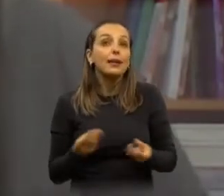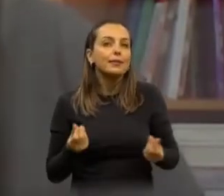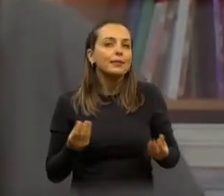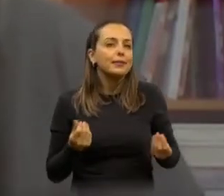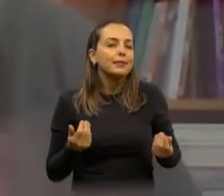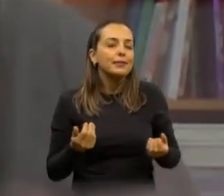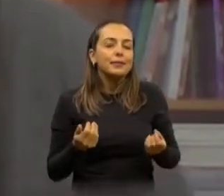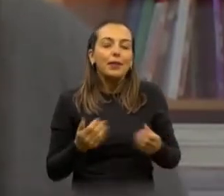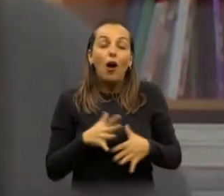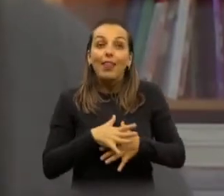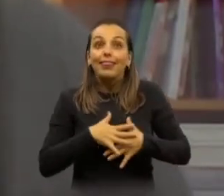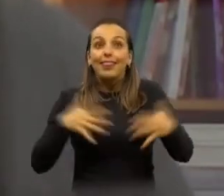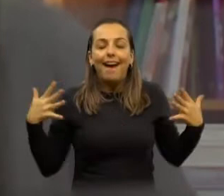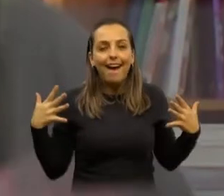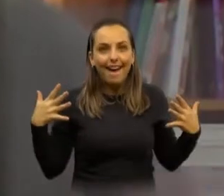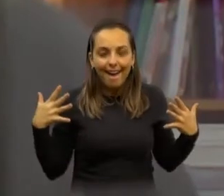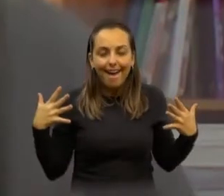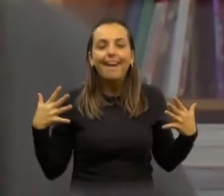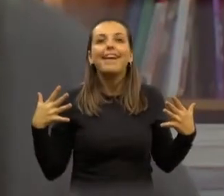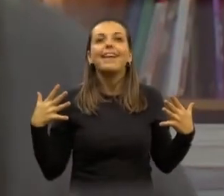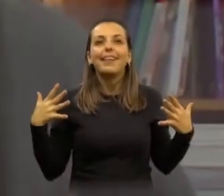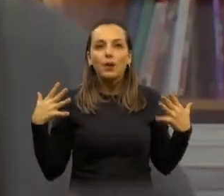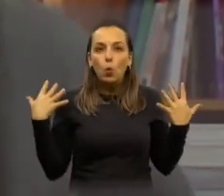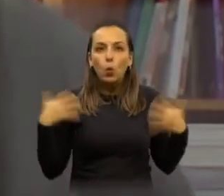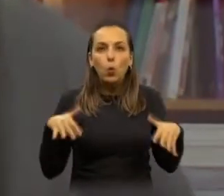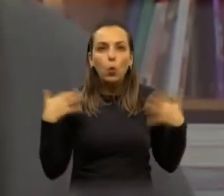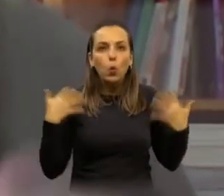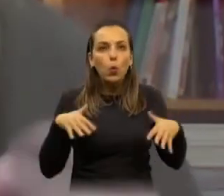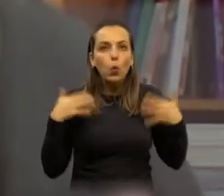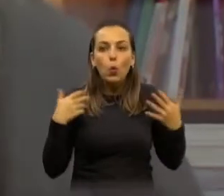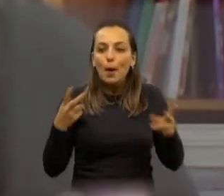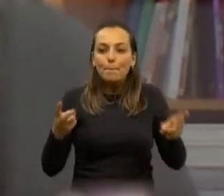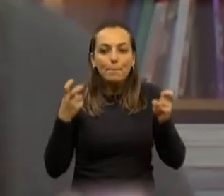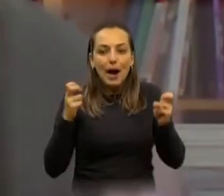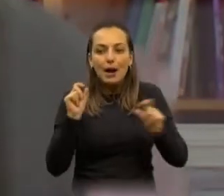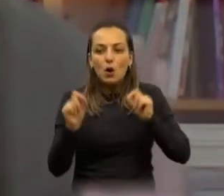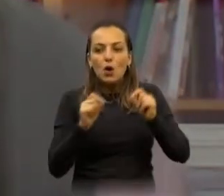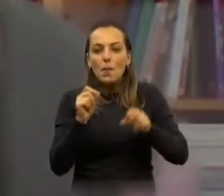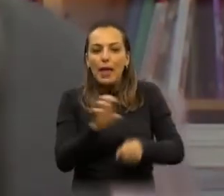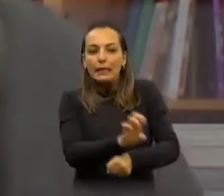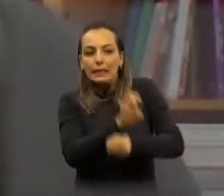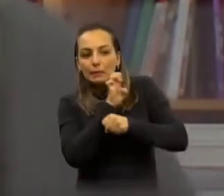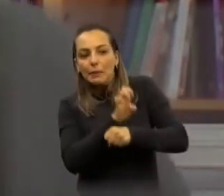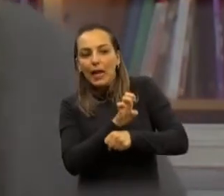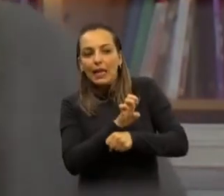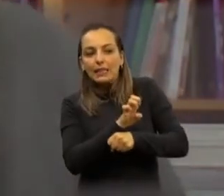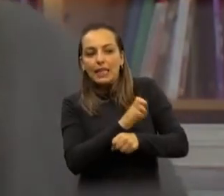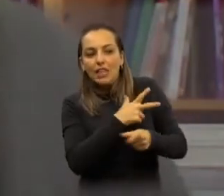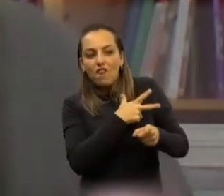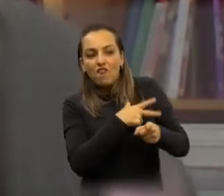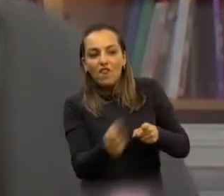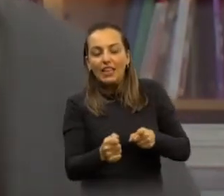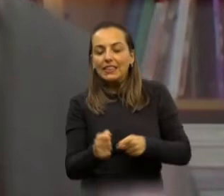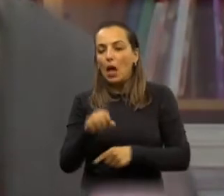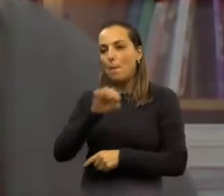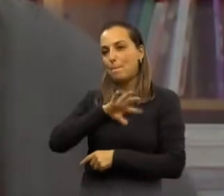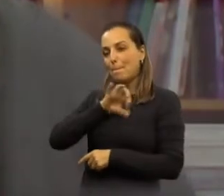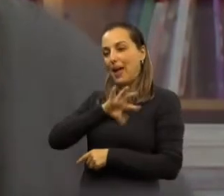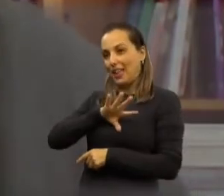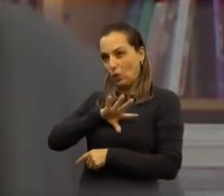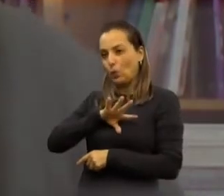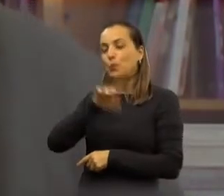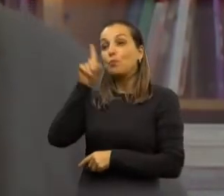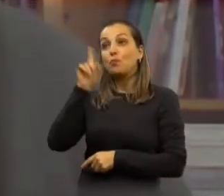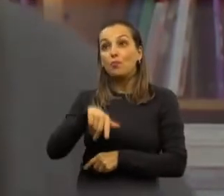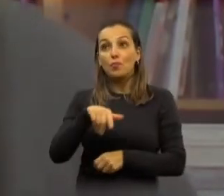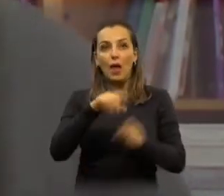é de uma alegria imensa, imensa. A gente vê que a esperança está vencendo o medo, de que a ciência está